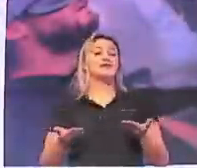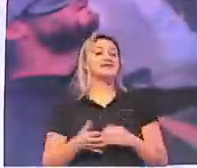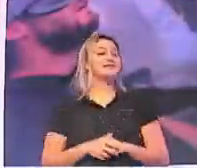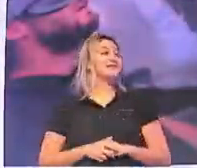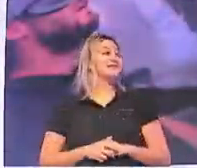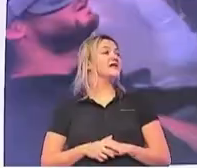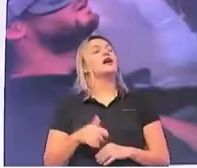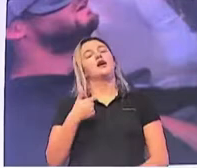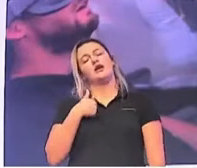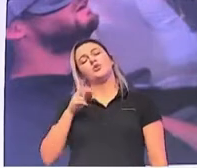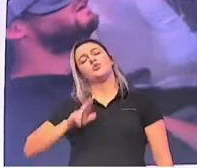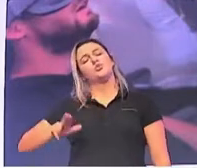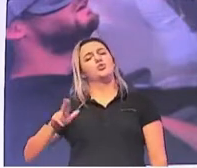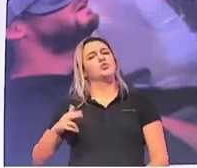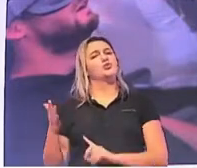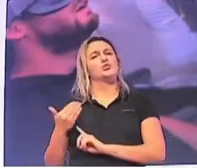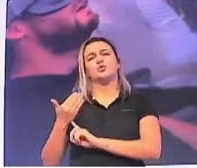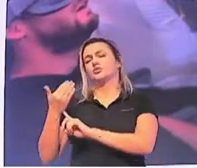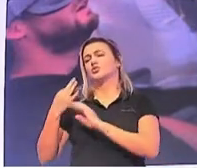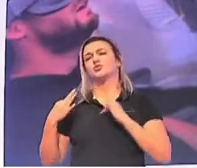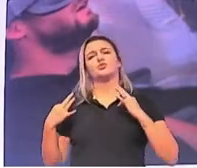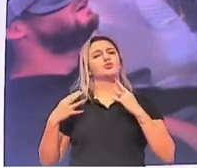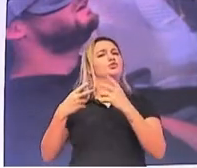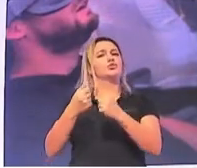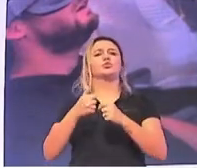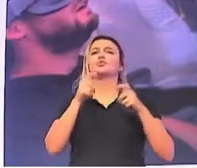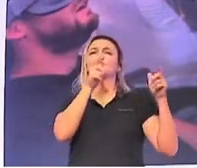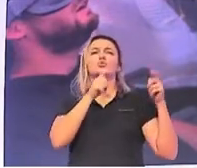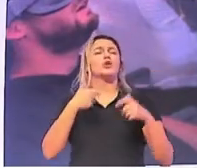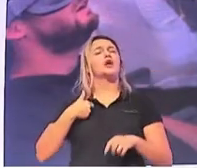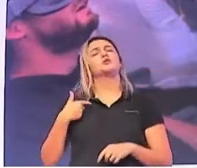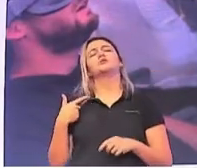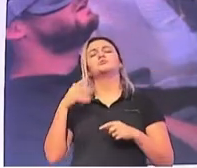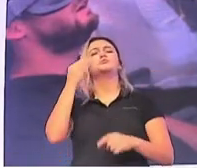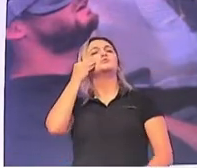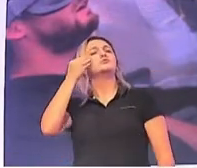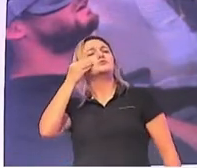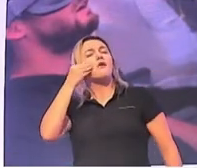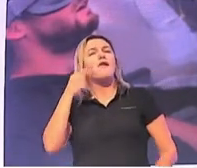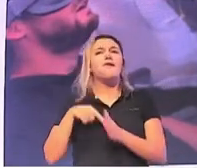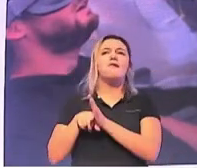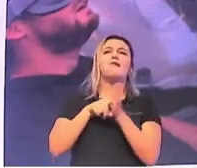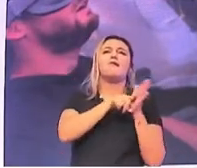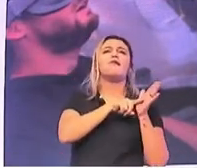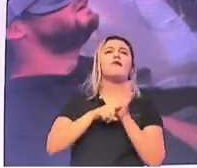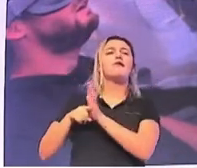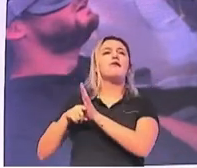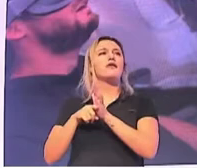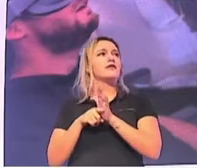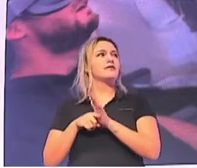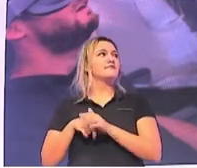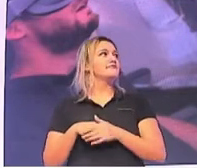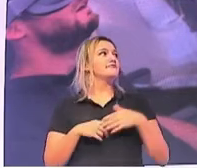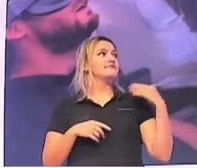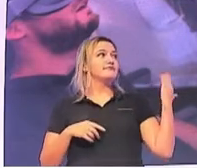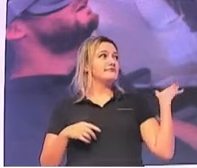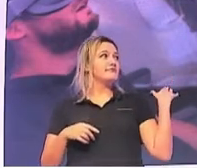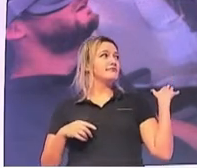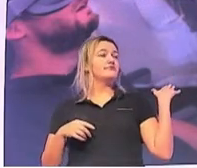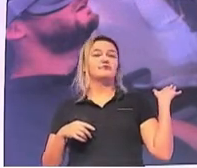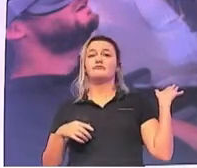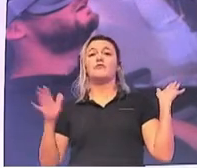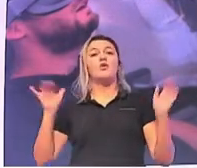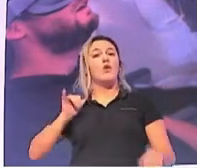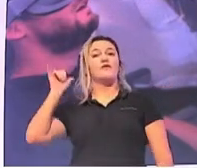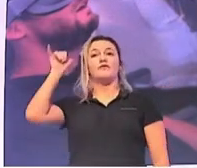Eu uso tecnologia para tudo, gente. Todo lugar que eu vou, estou testando ferramenta, pesquisando ferramenta. Isso aqui no avião, com óculos de